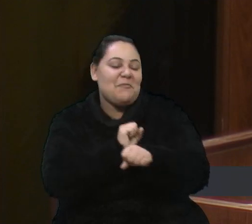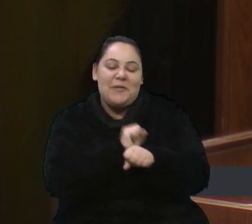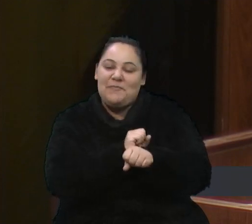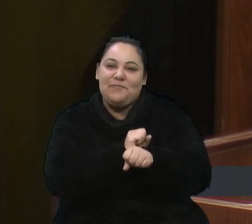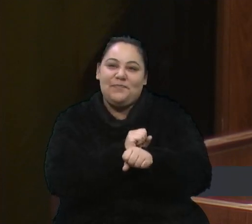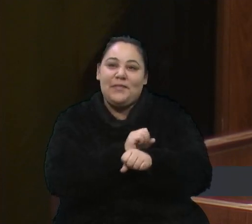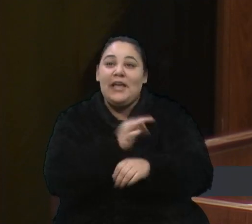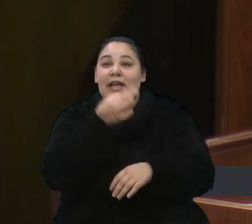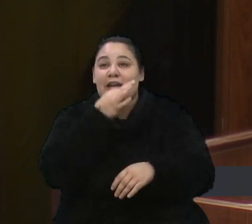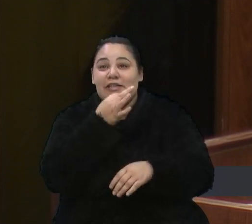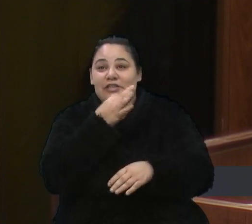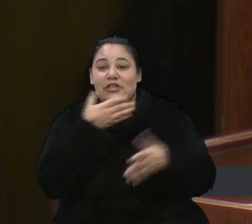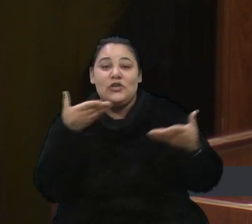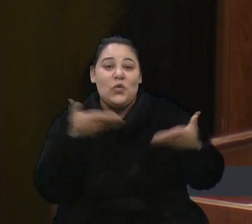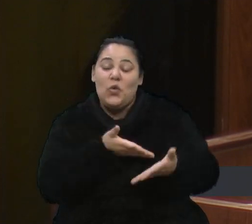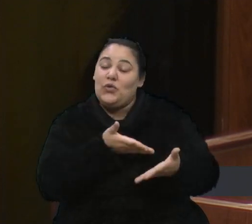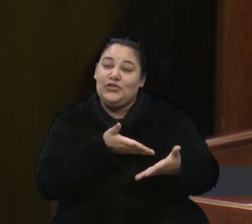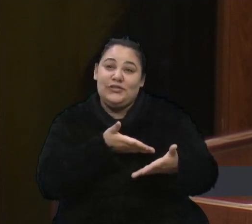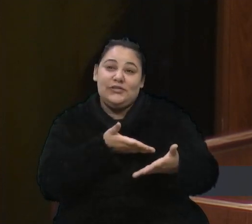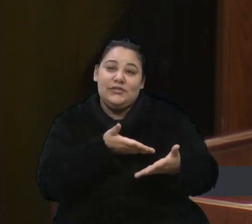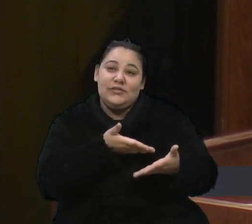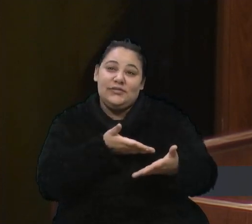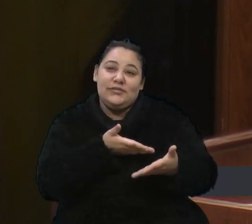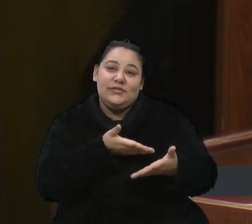Caxias hoje não me faz